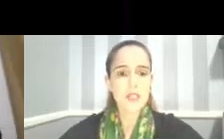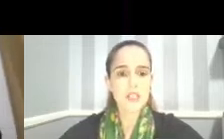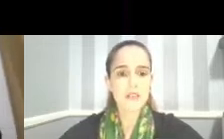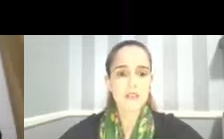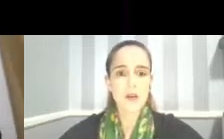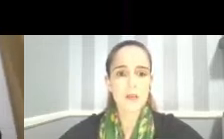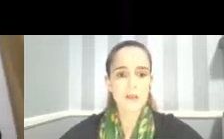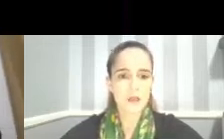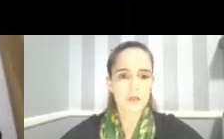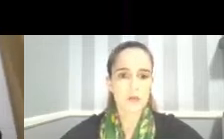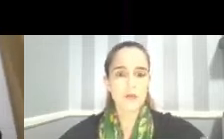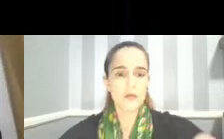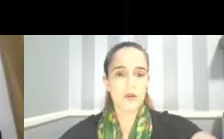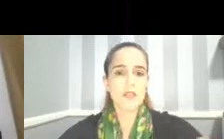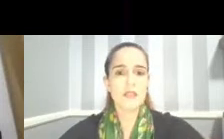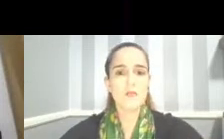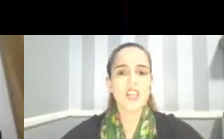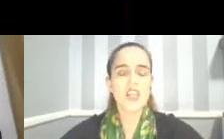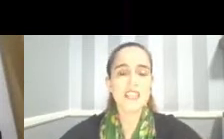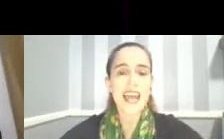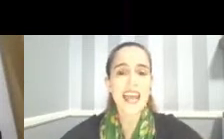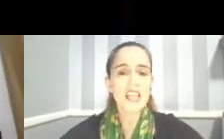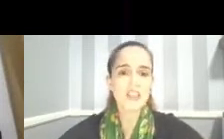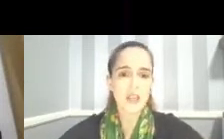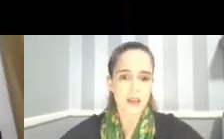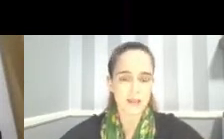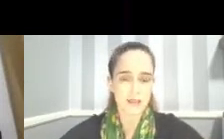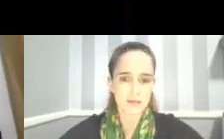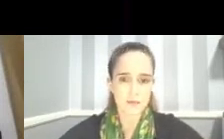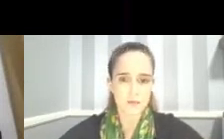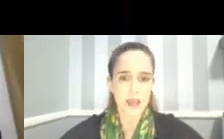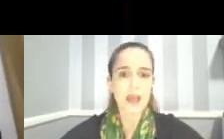então, o que a gente está vendo agora primeiro? O controle das hemorragias